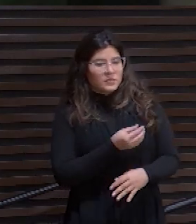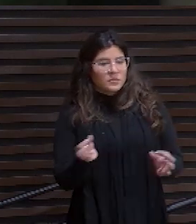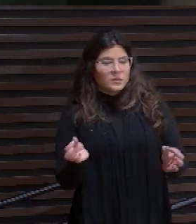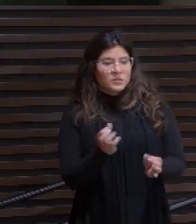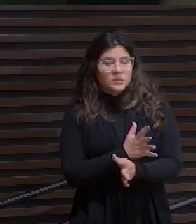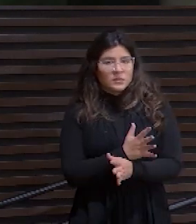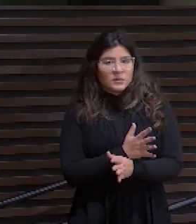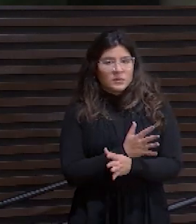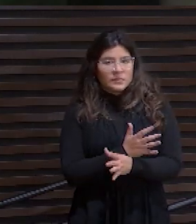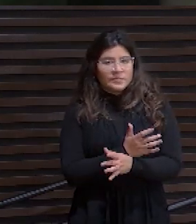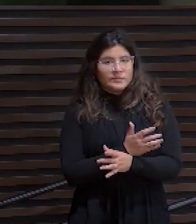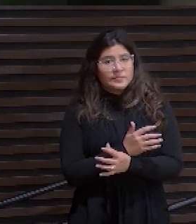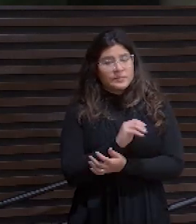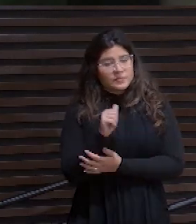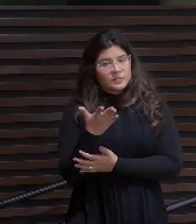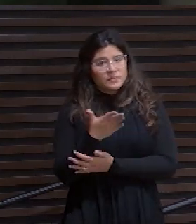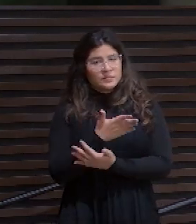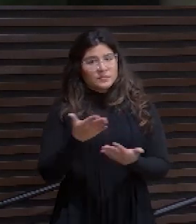Afinal, meus irmãos,